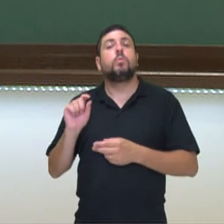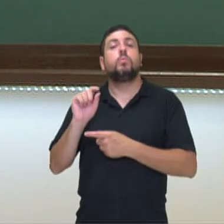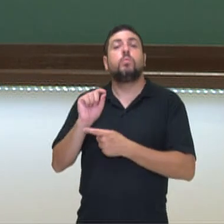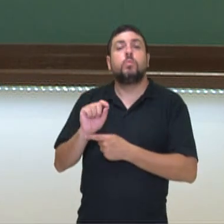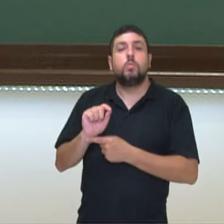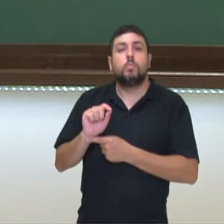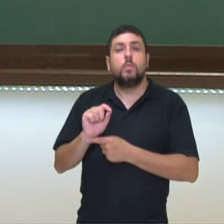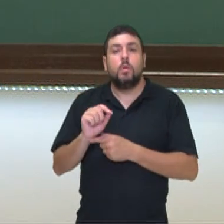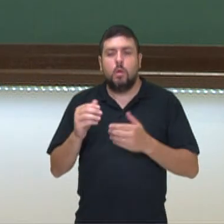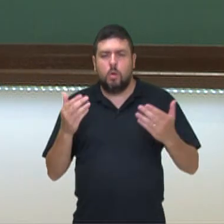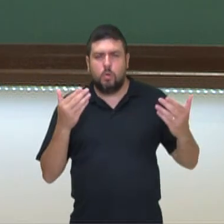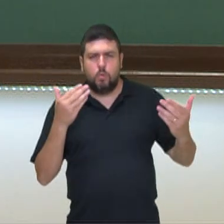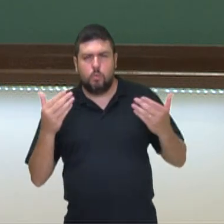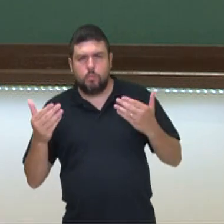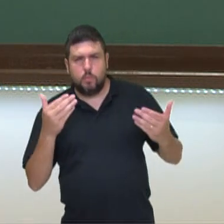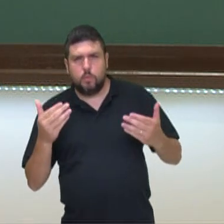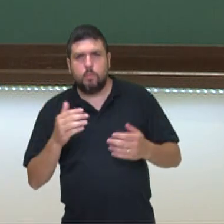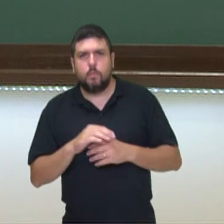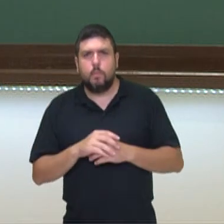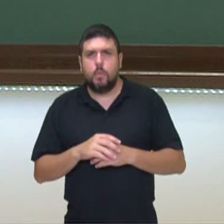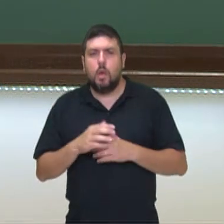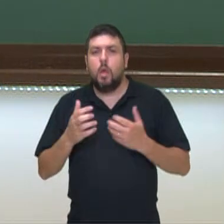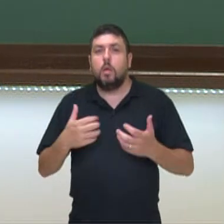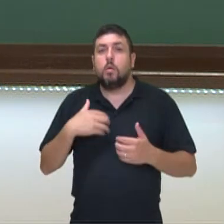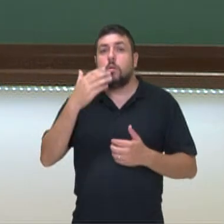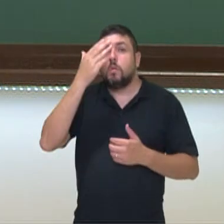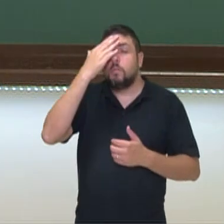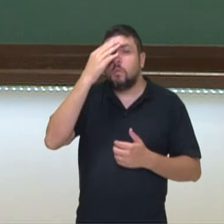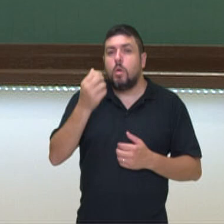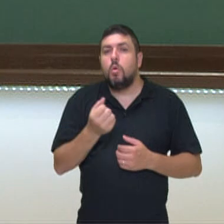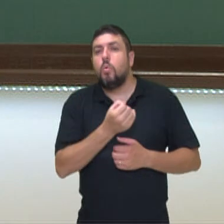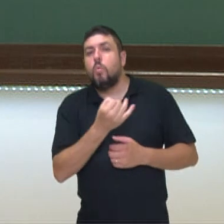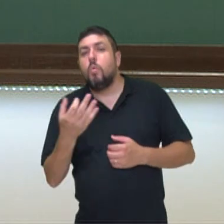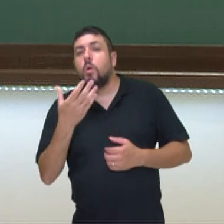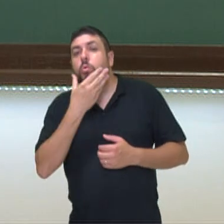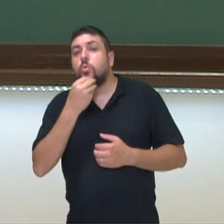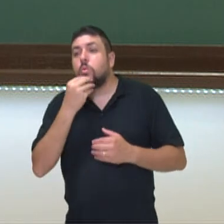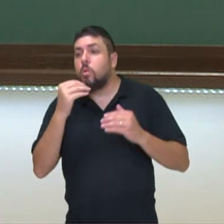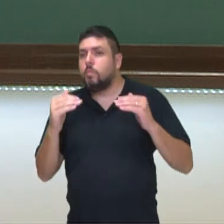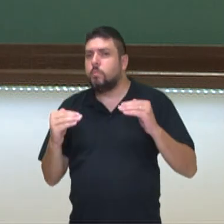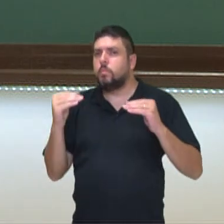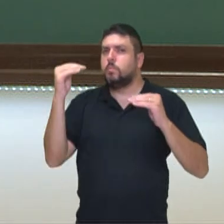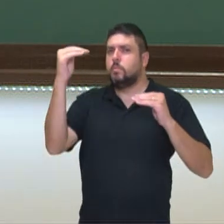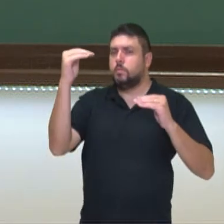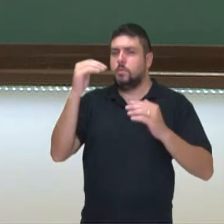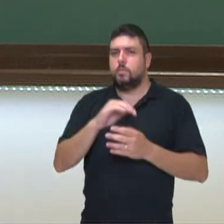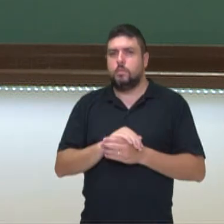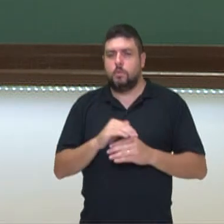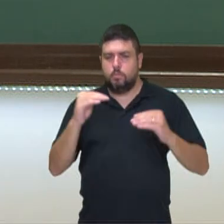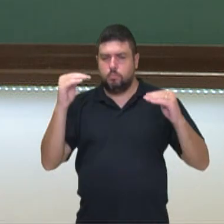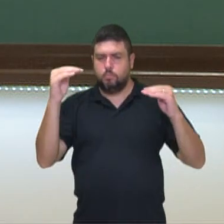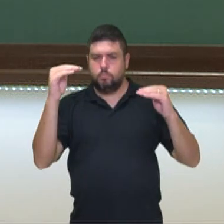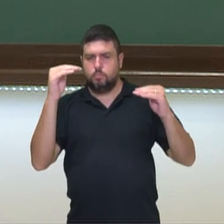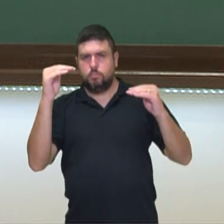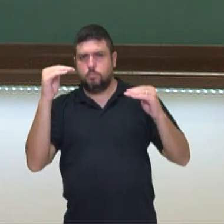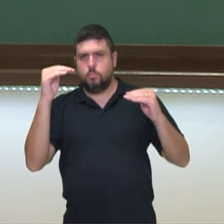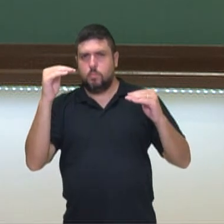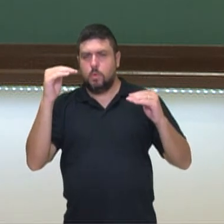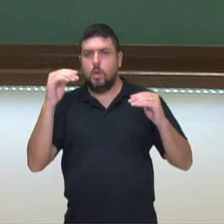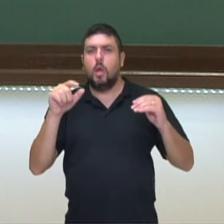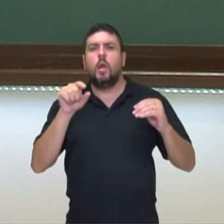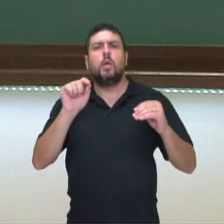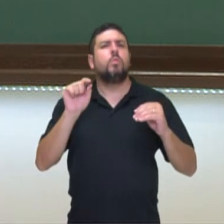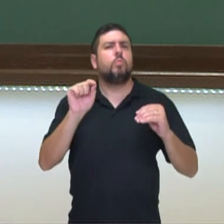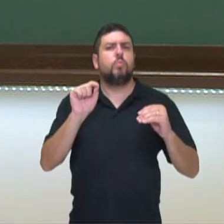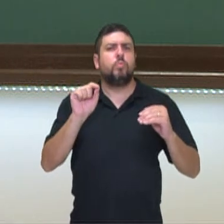de comparar, eu queria saber quantos homens a mais tinham. Esse outro probleminha de comparar, a gente pode